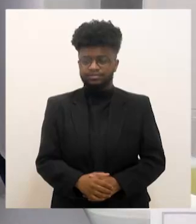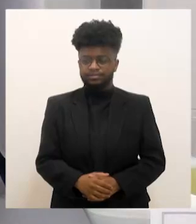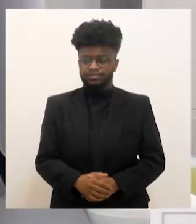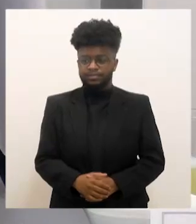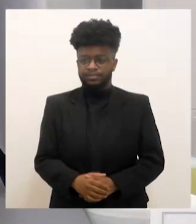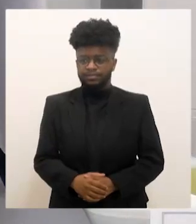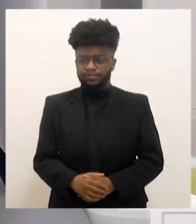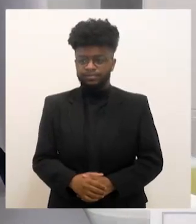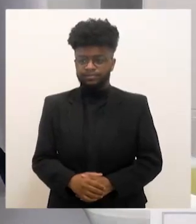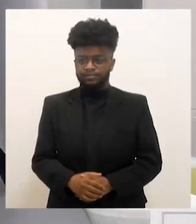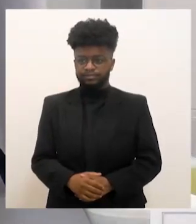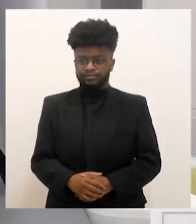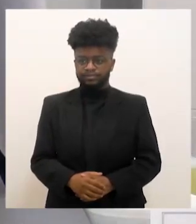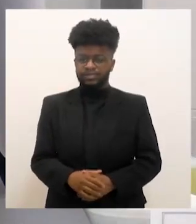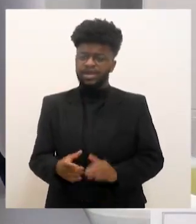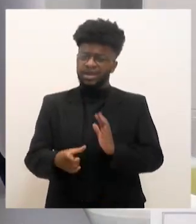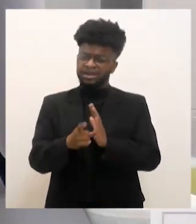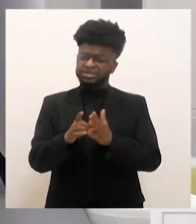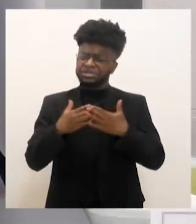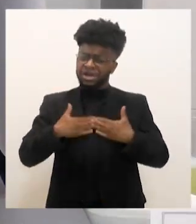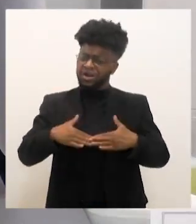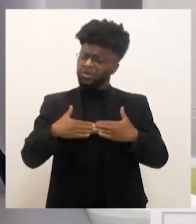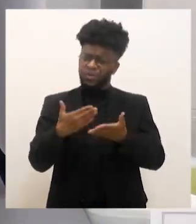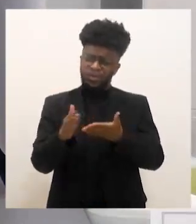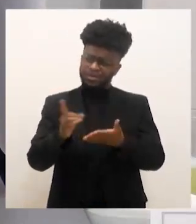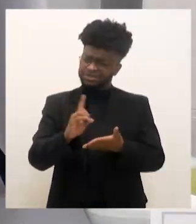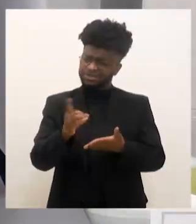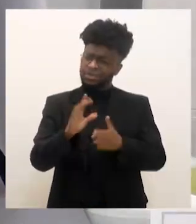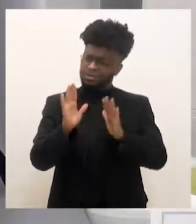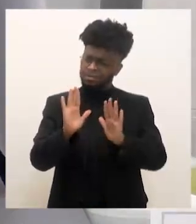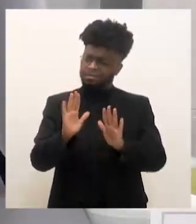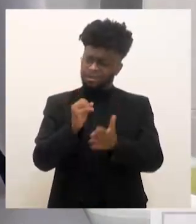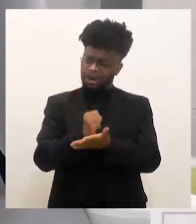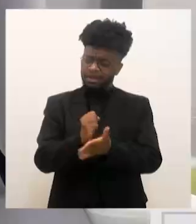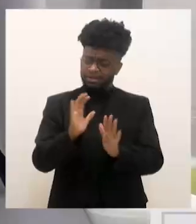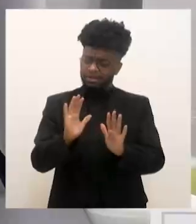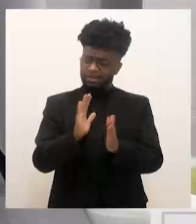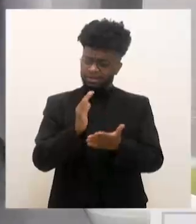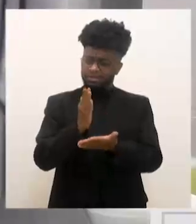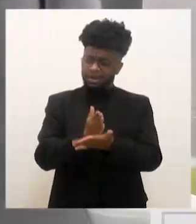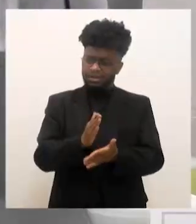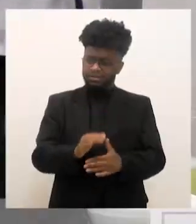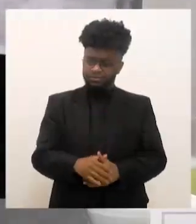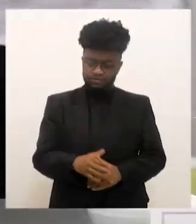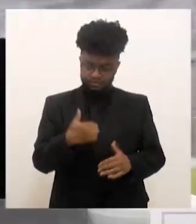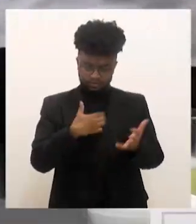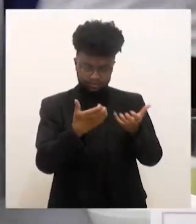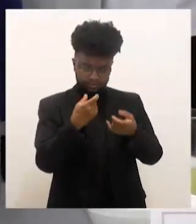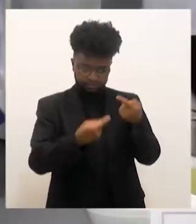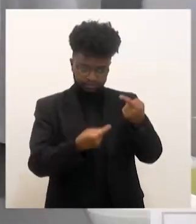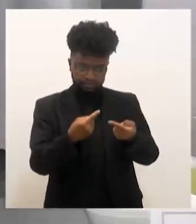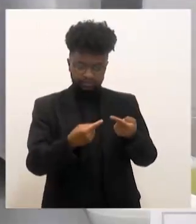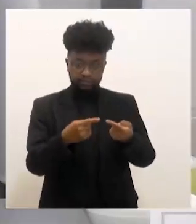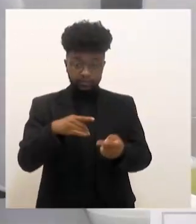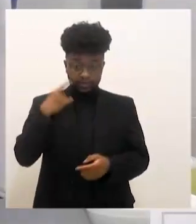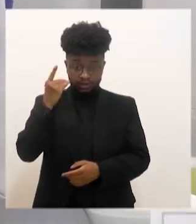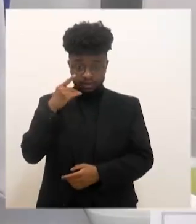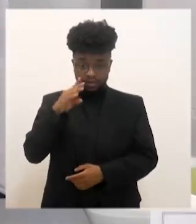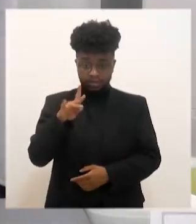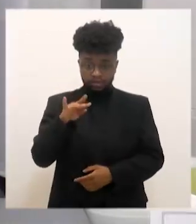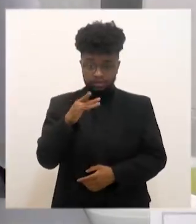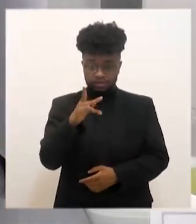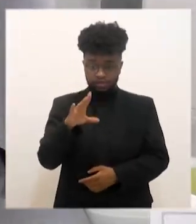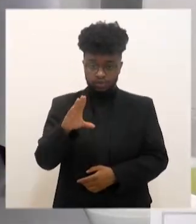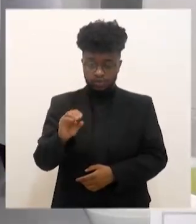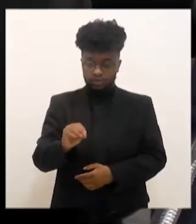Bem, Tava tudo tão calmo, não começa não, Mink. não havendo quem queira discutir, Eu encerrada a quero, eu discussão. Quer discutir? Deputado Chico